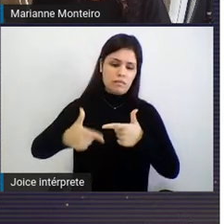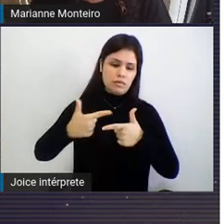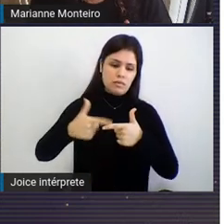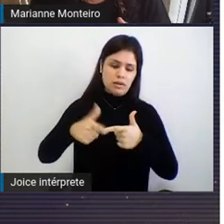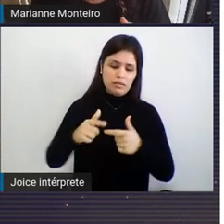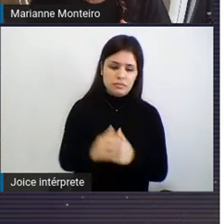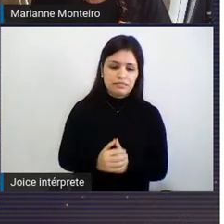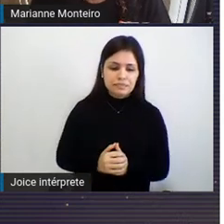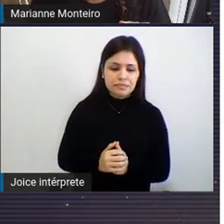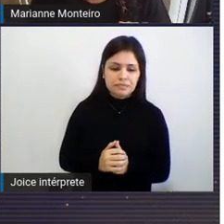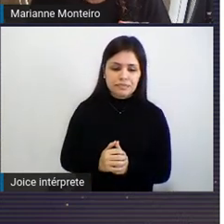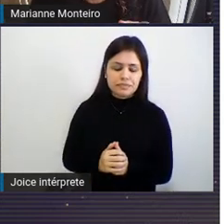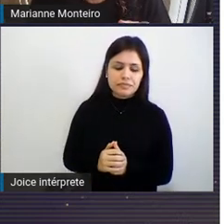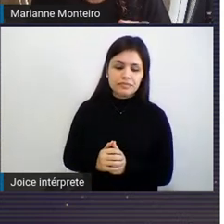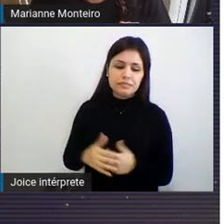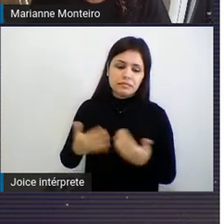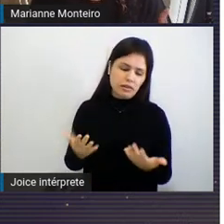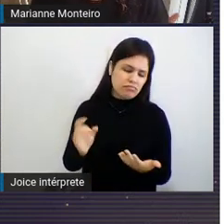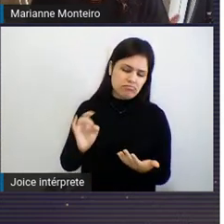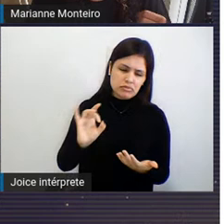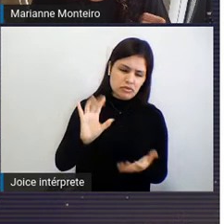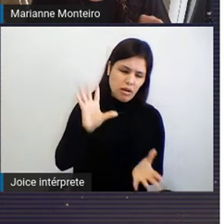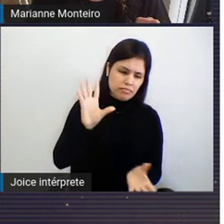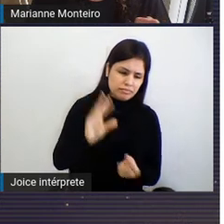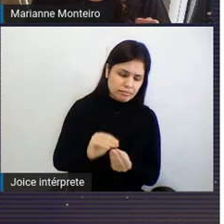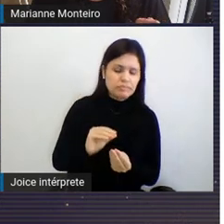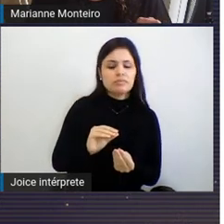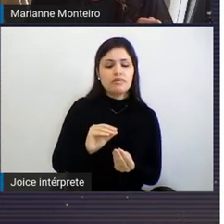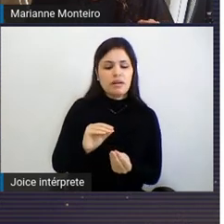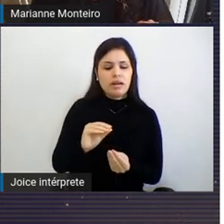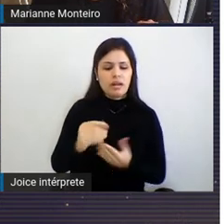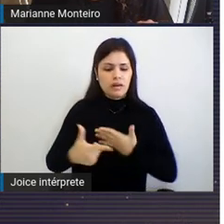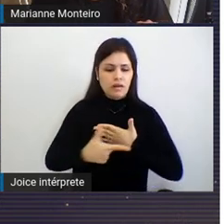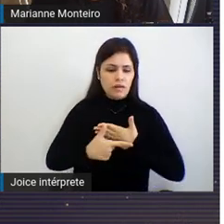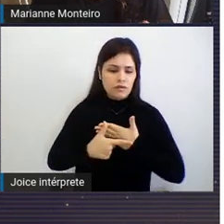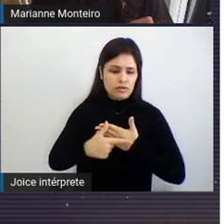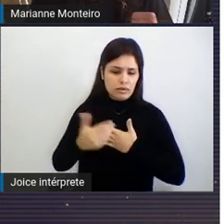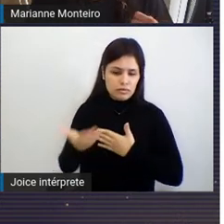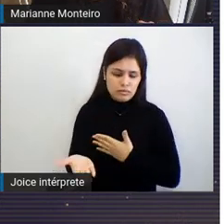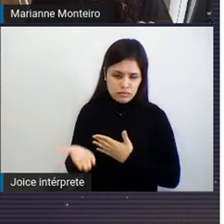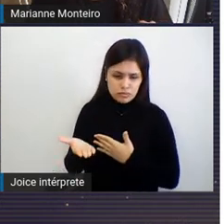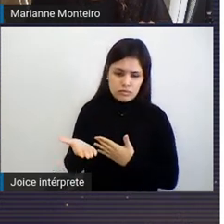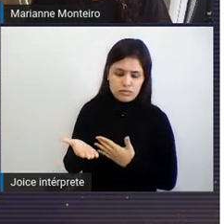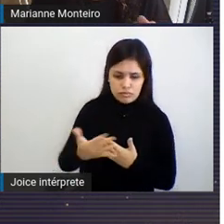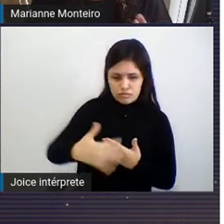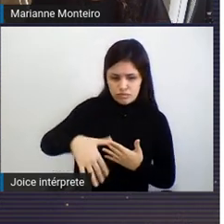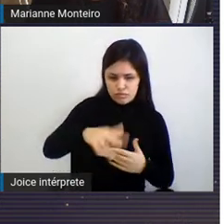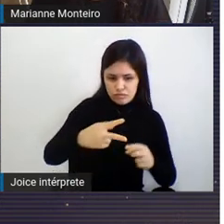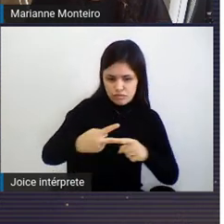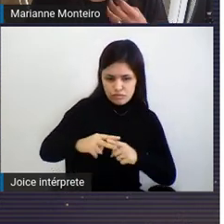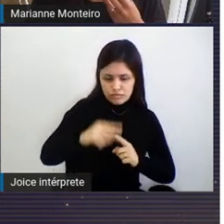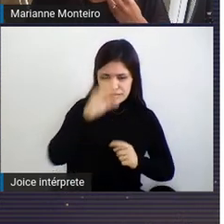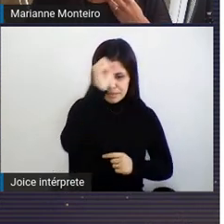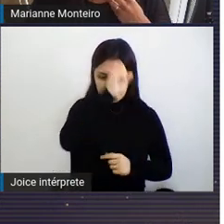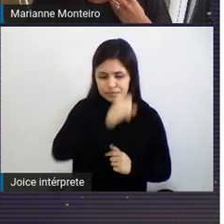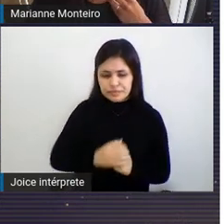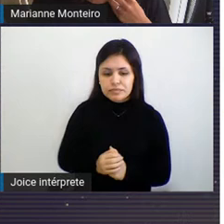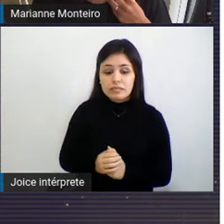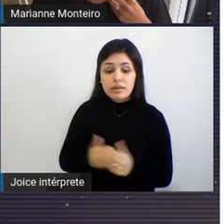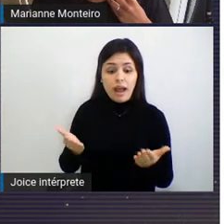Então, isso é um pouquinho sobre a função do Research Engineer. E agora eu vou falar um pouquinho da área de